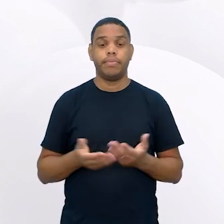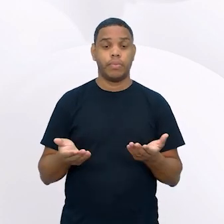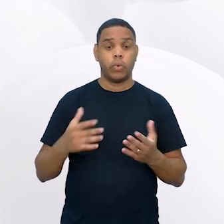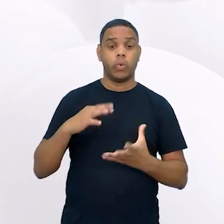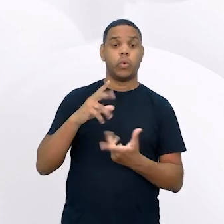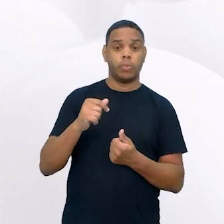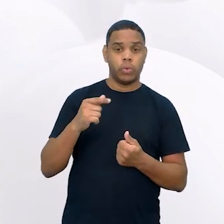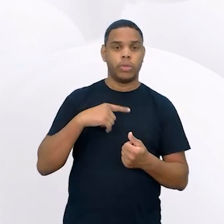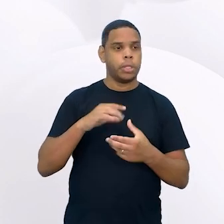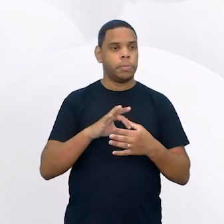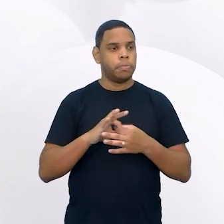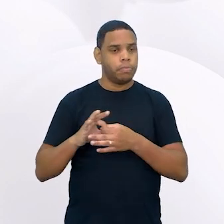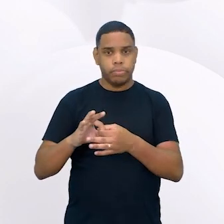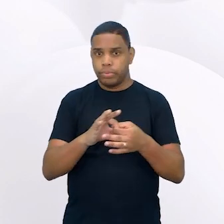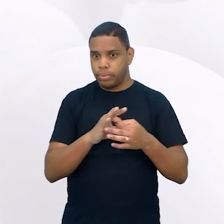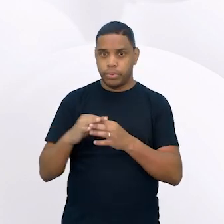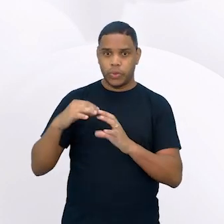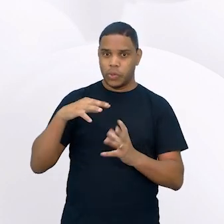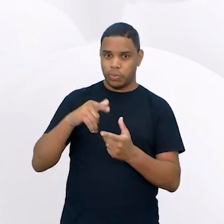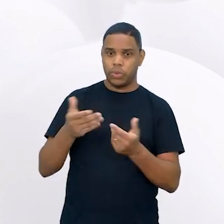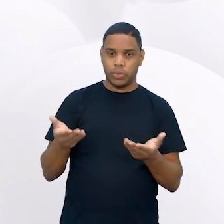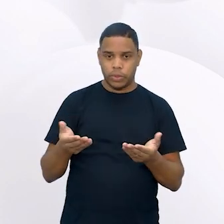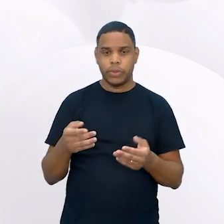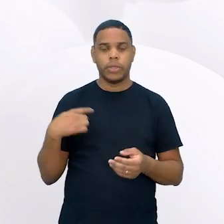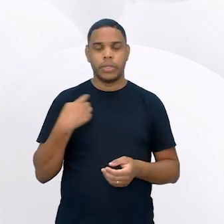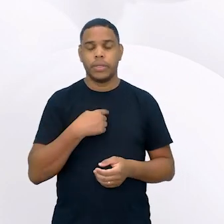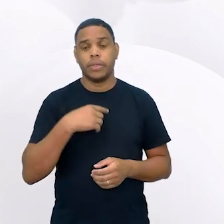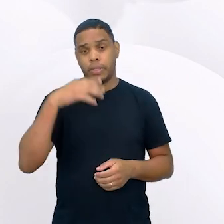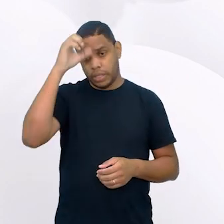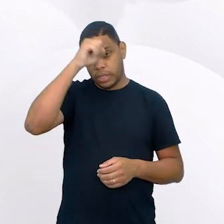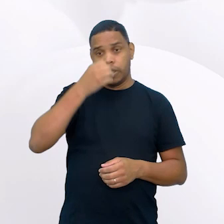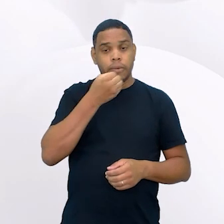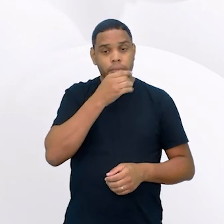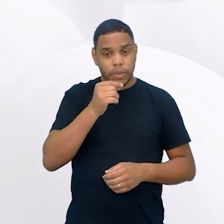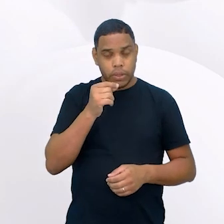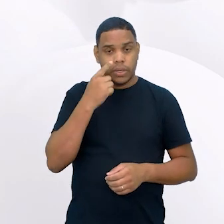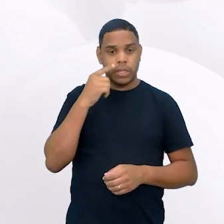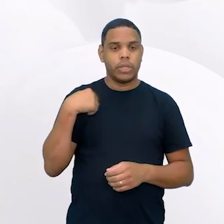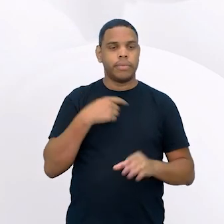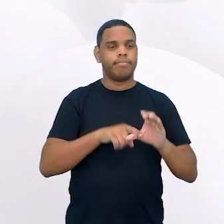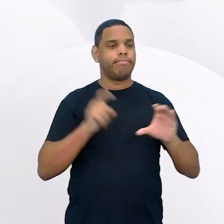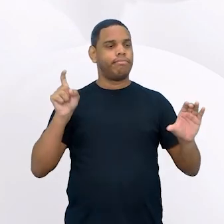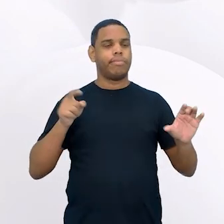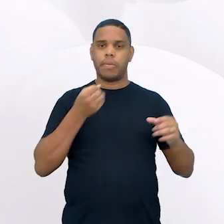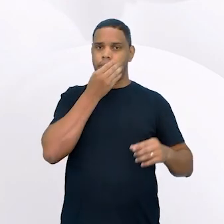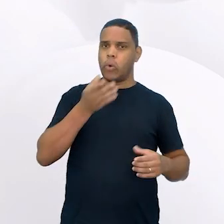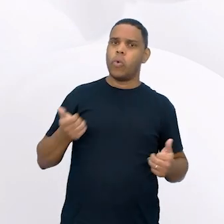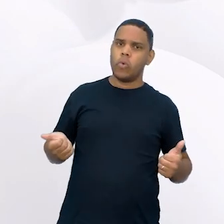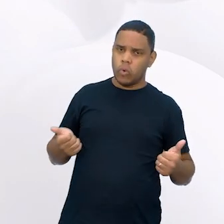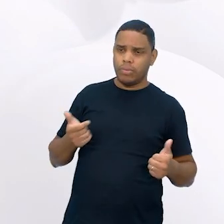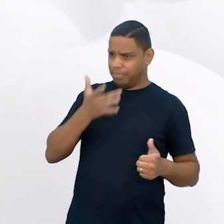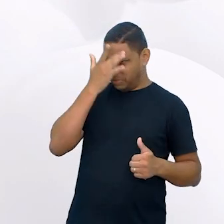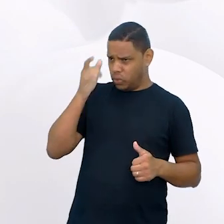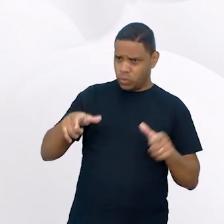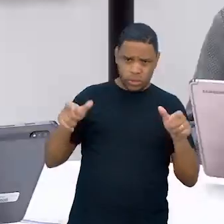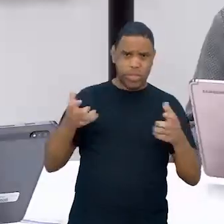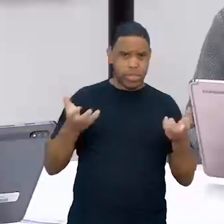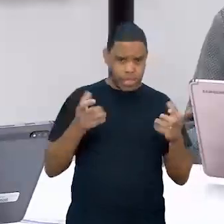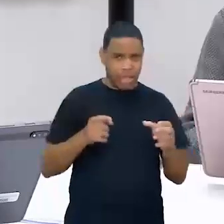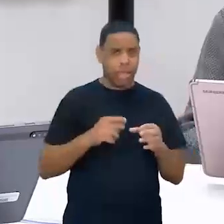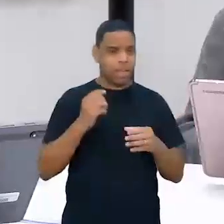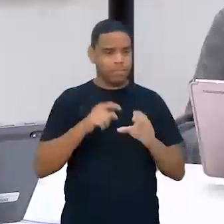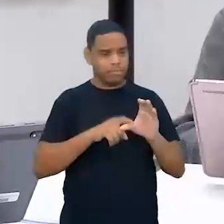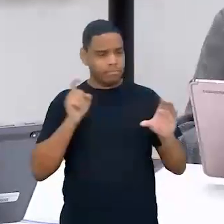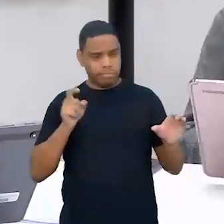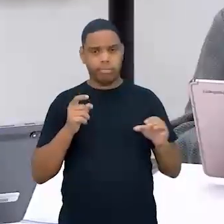totalmente conectado, né? A gente aprendeu que é bom ser independente. Então as pessoas querem ser independentes, as